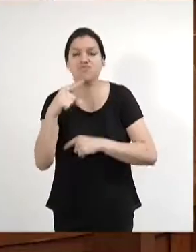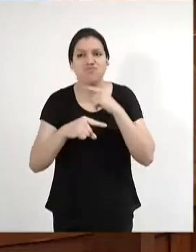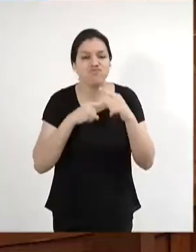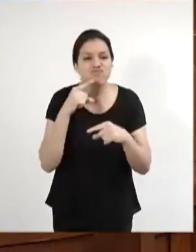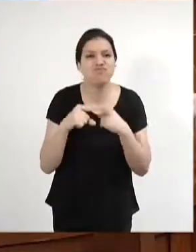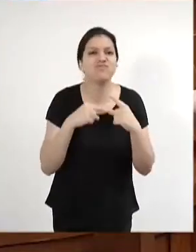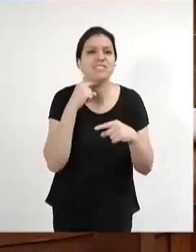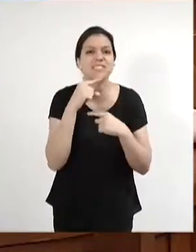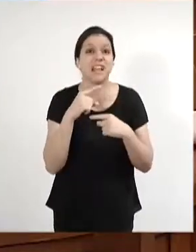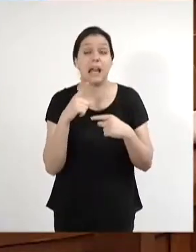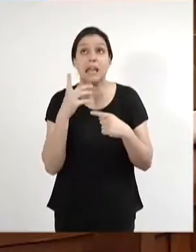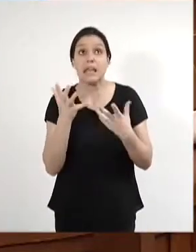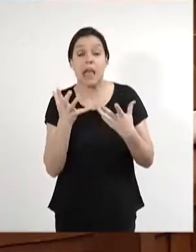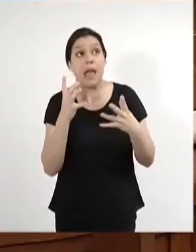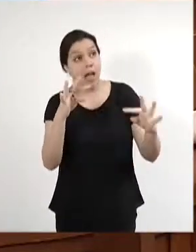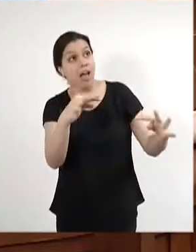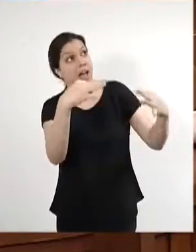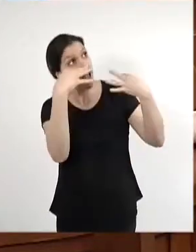querem uma atenção